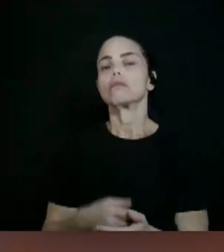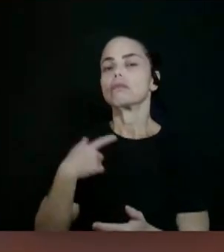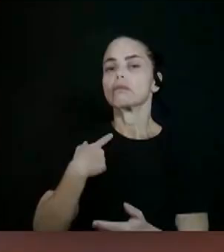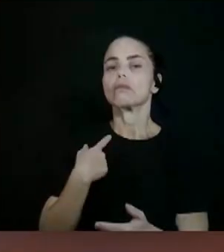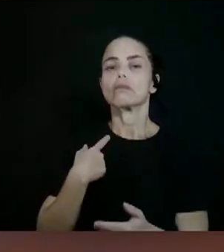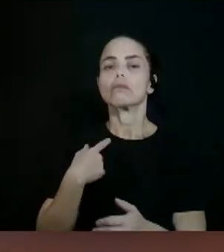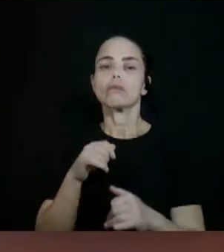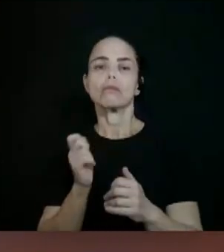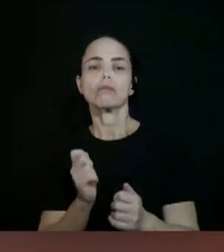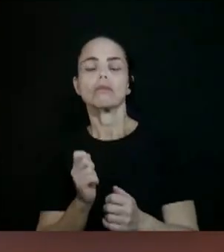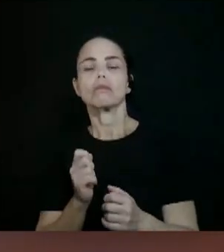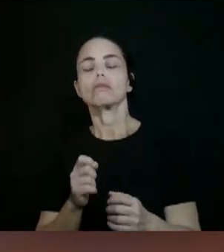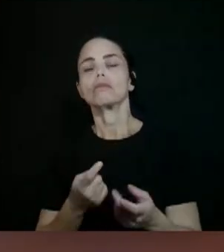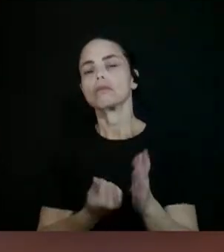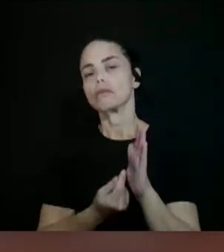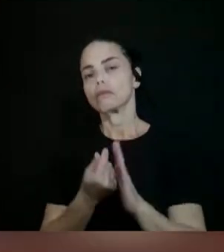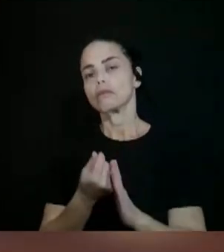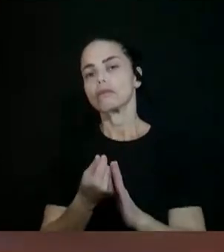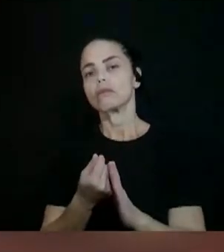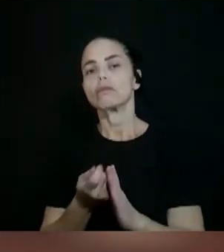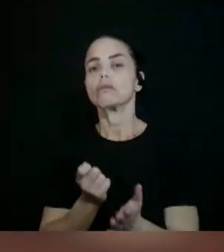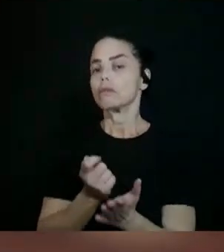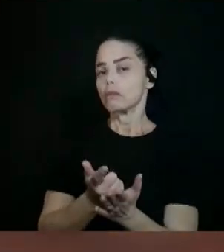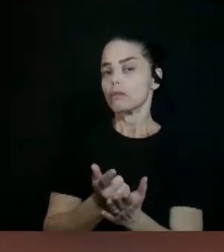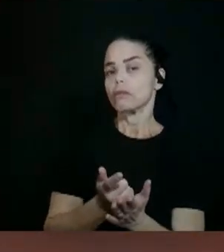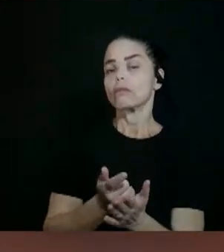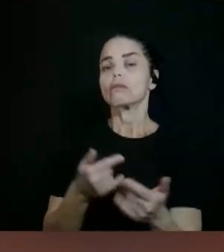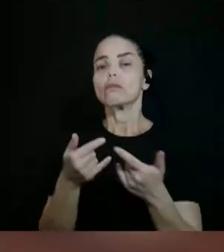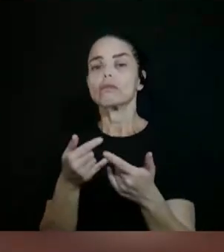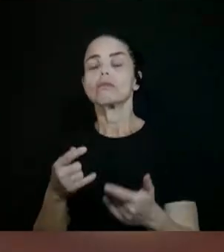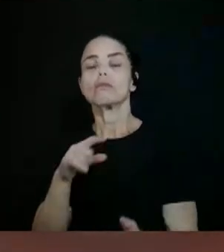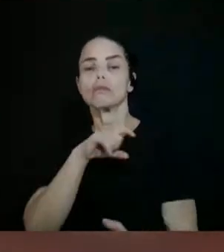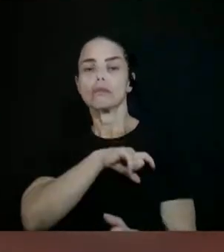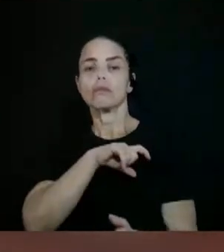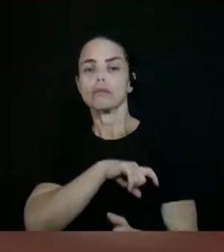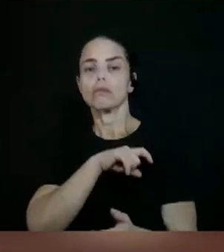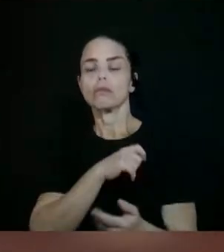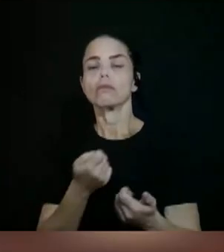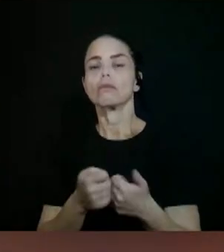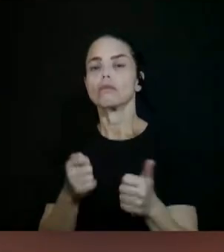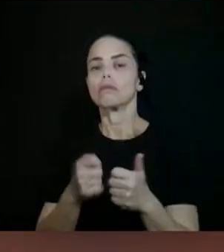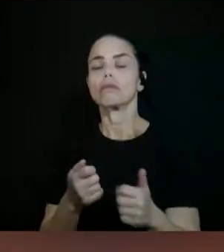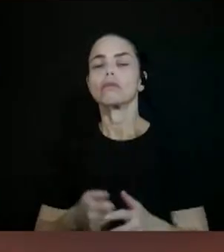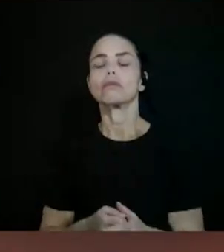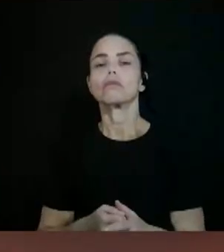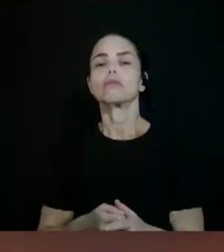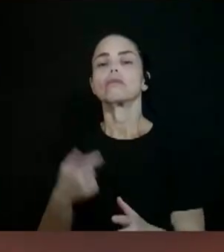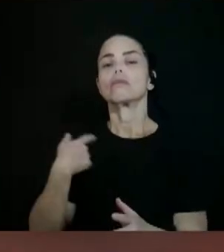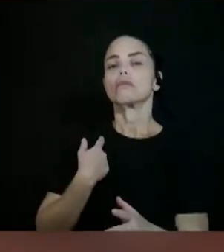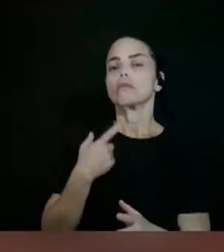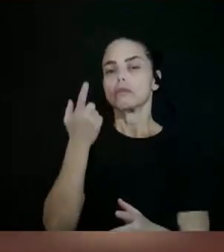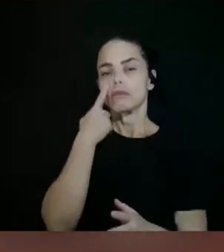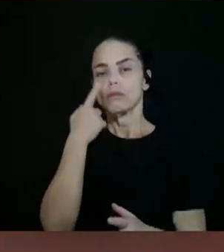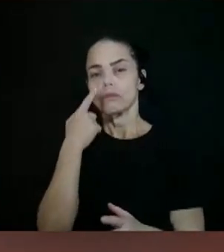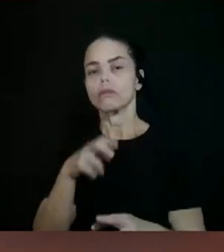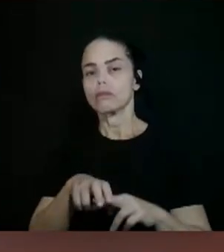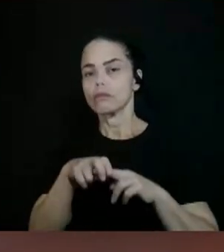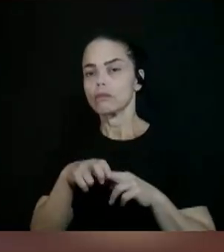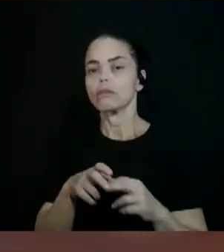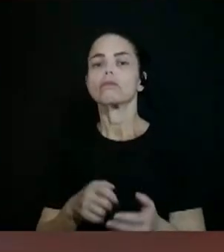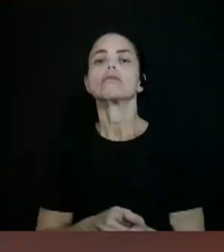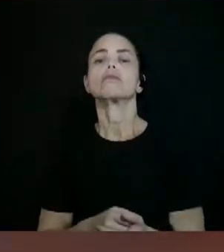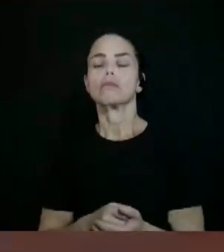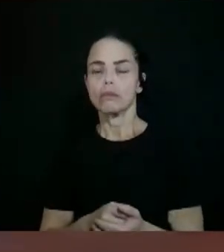corpo orçamentário tem como arcar com esse custo, para daí seguir o projeto. Então o pedido de vistas é exatamente nesse sentido, para nós termos